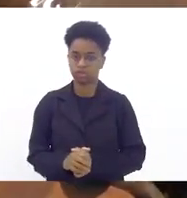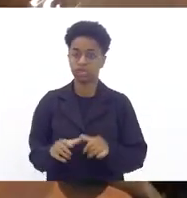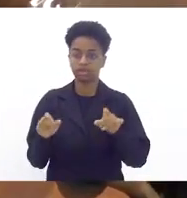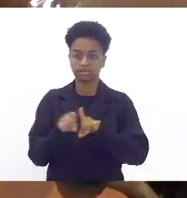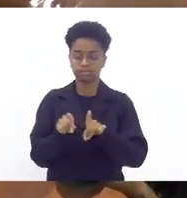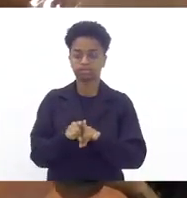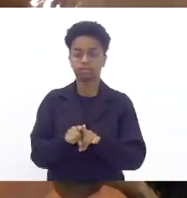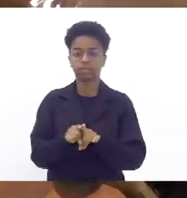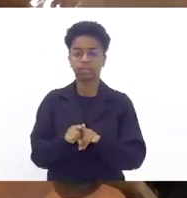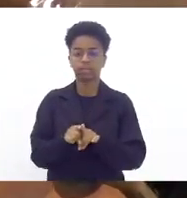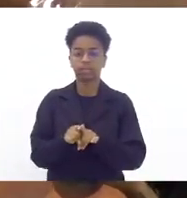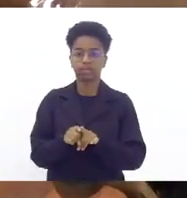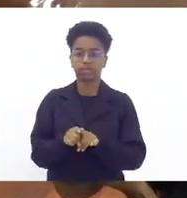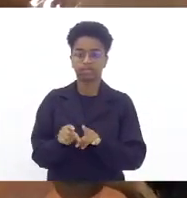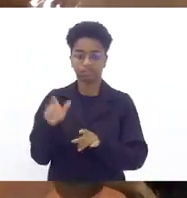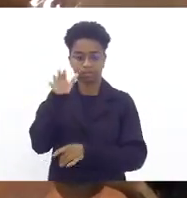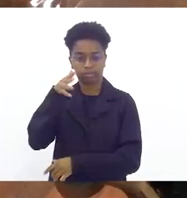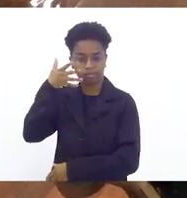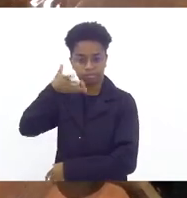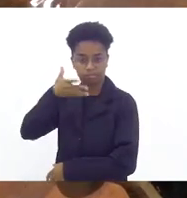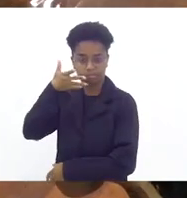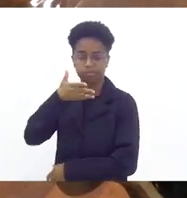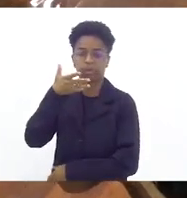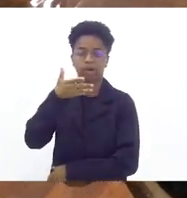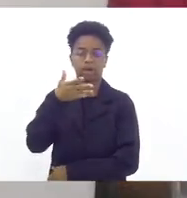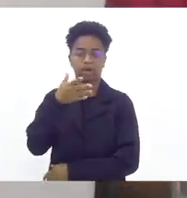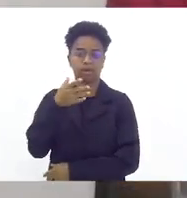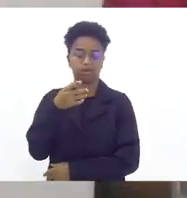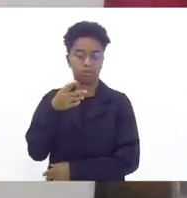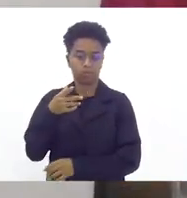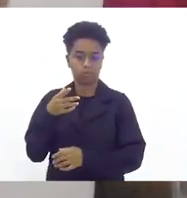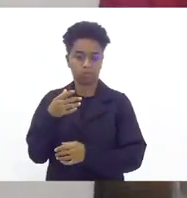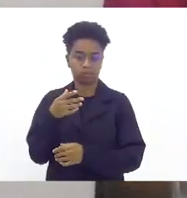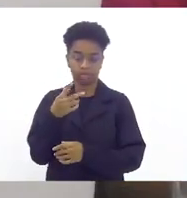gente, que Nhanteru nos guarde e nos ilumine sempre.